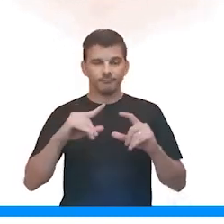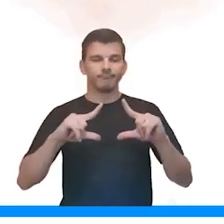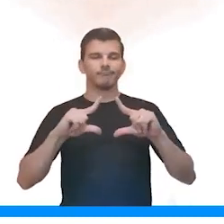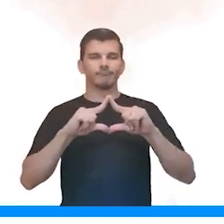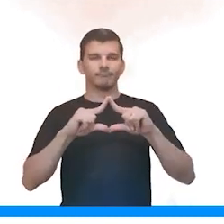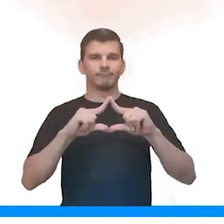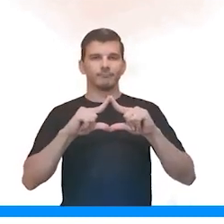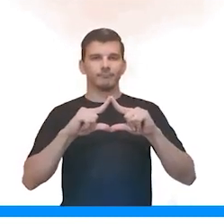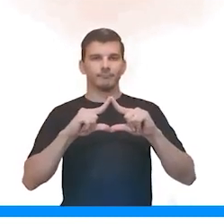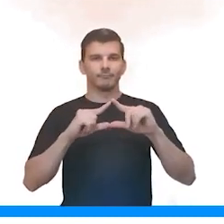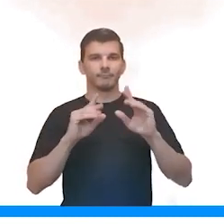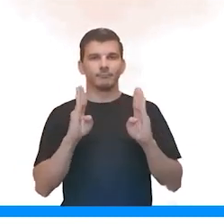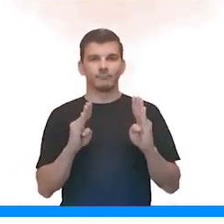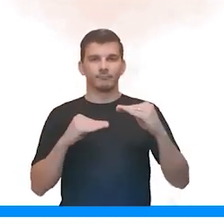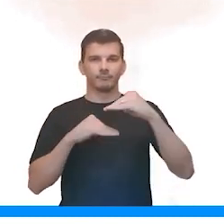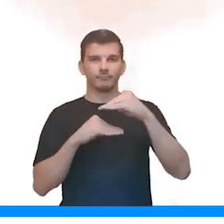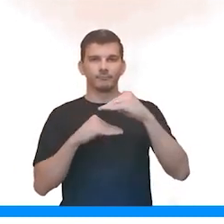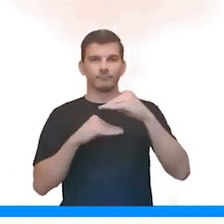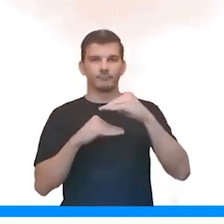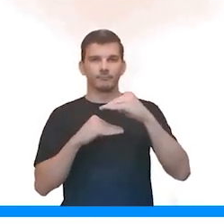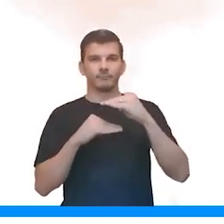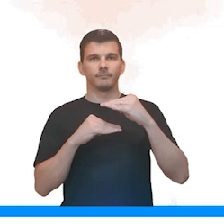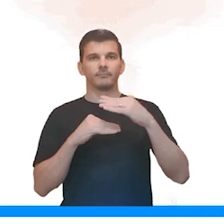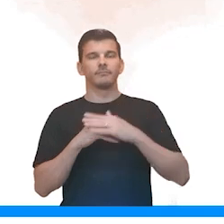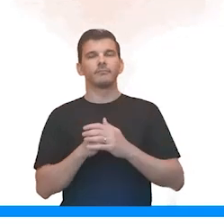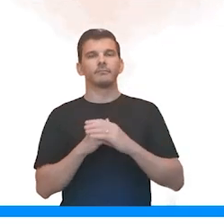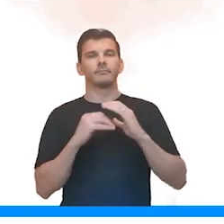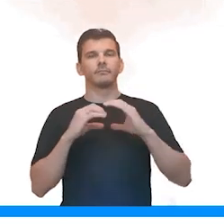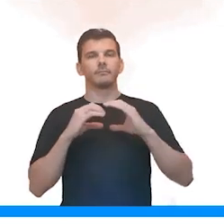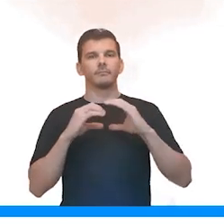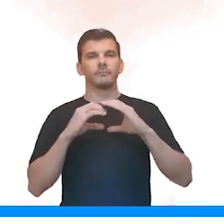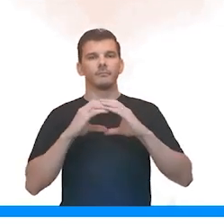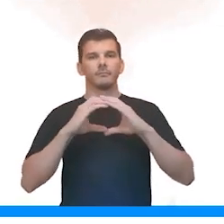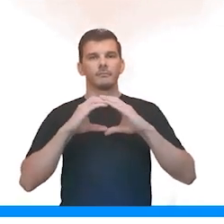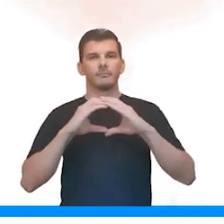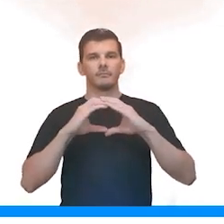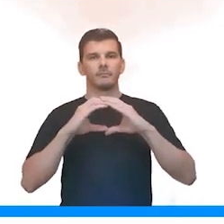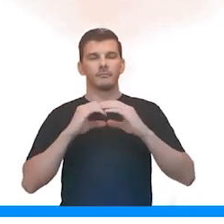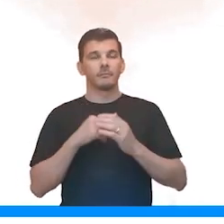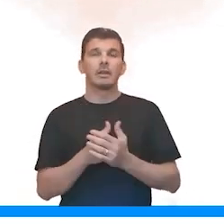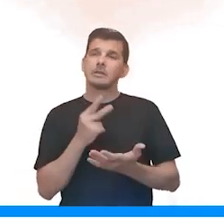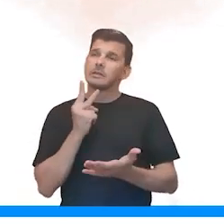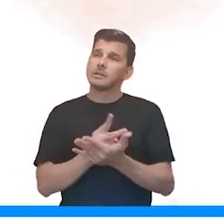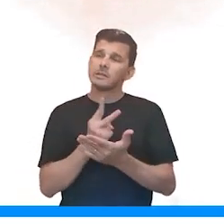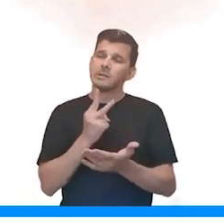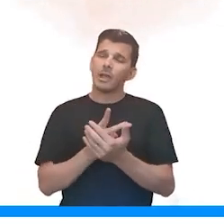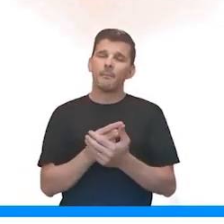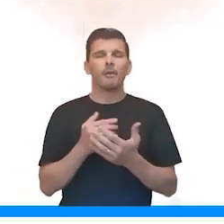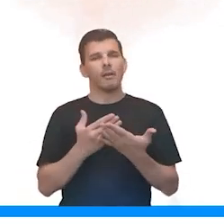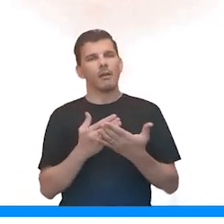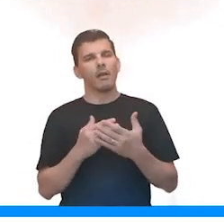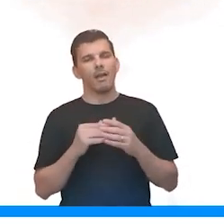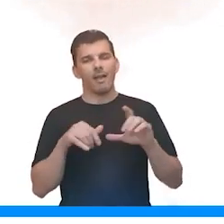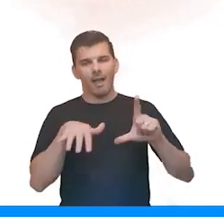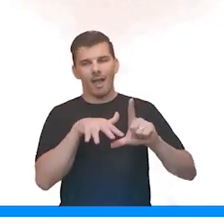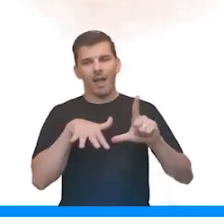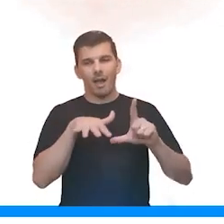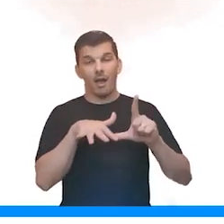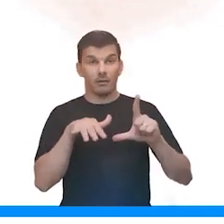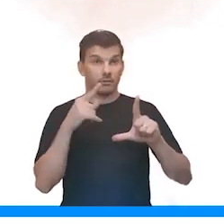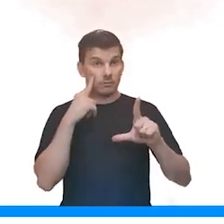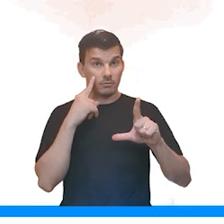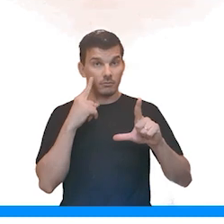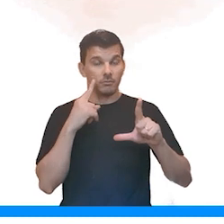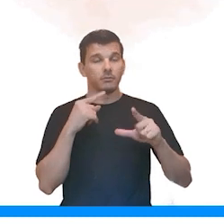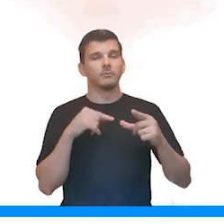geométricas? Triângulo, quadrado e circunferência, tá bom? Lembrando